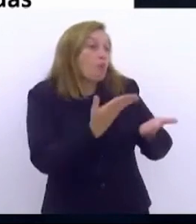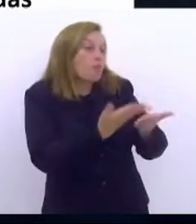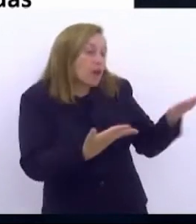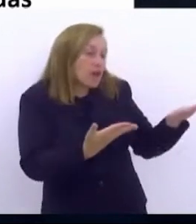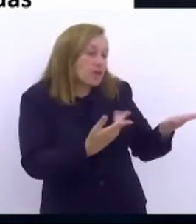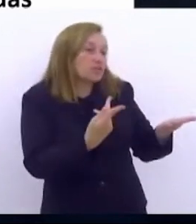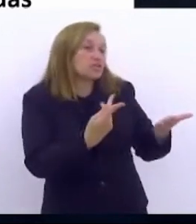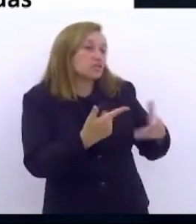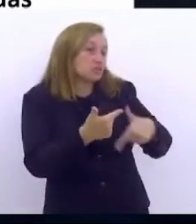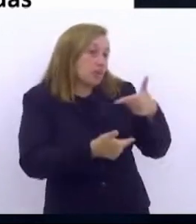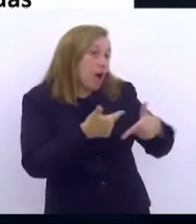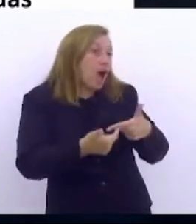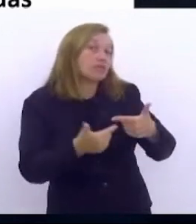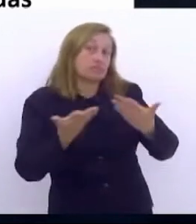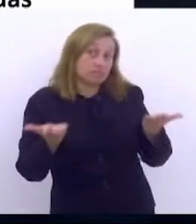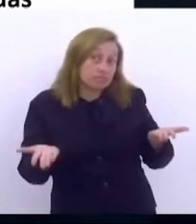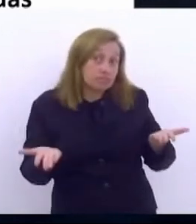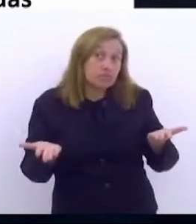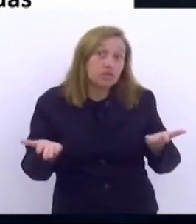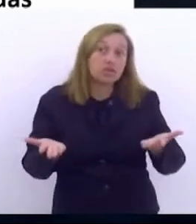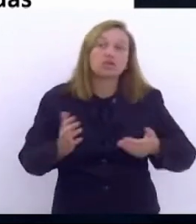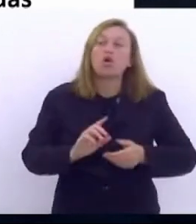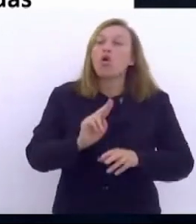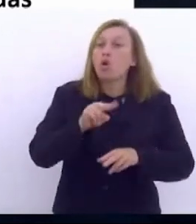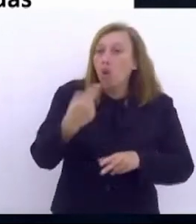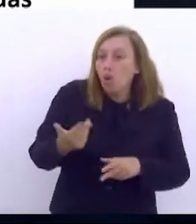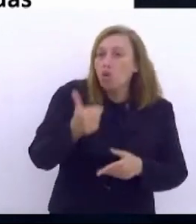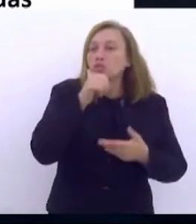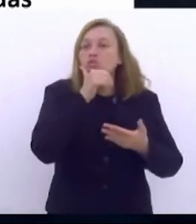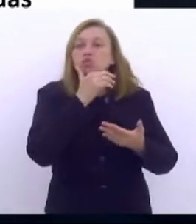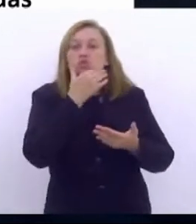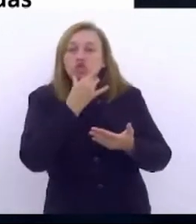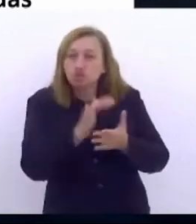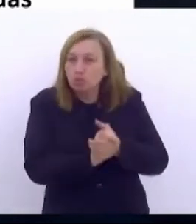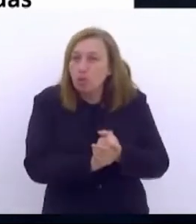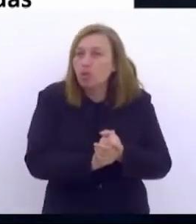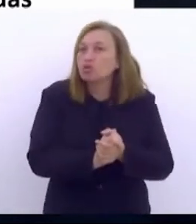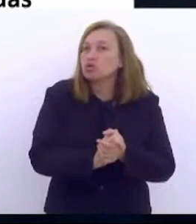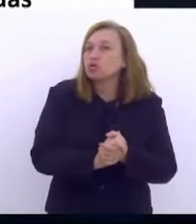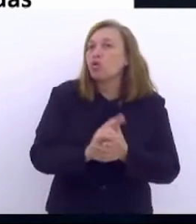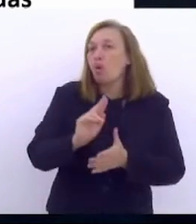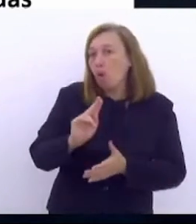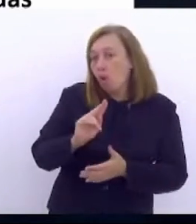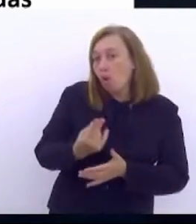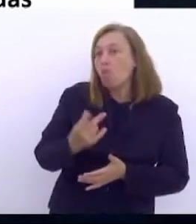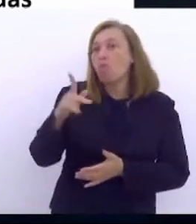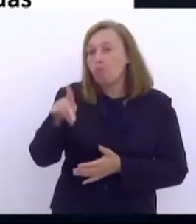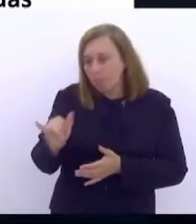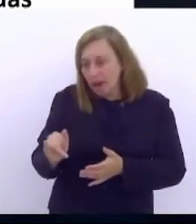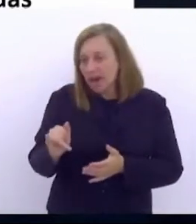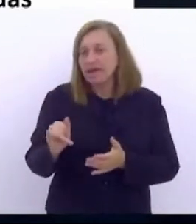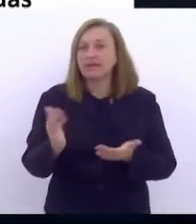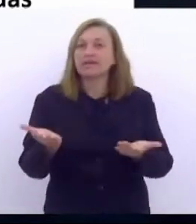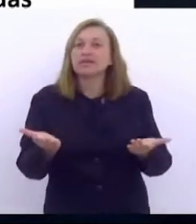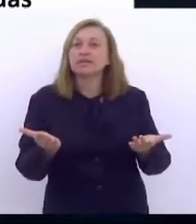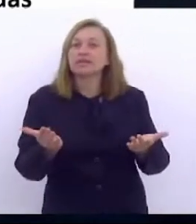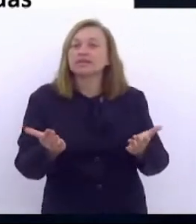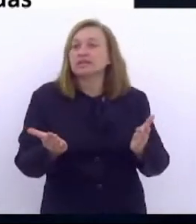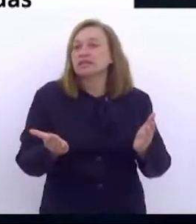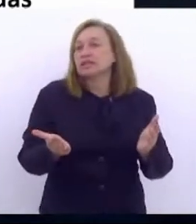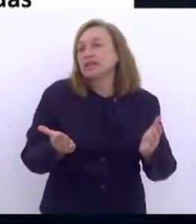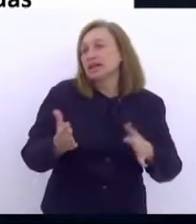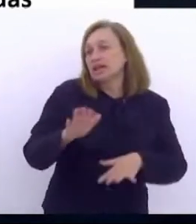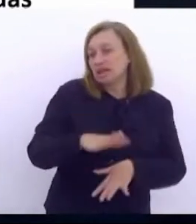pense na sua carreira, né? Ou o marido, ou o pai da criança, às vezes uma relação extraconjugal, ou